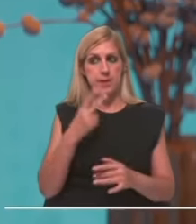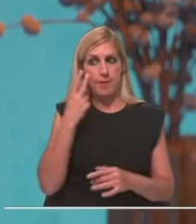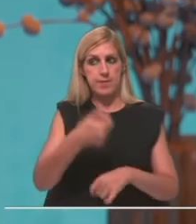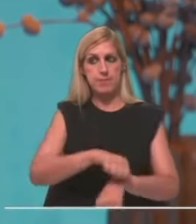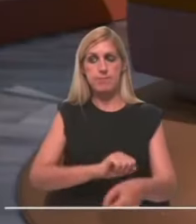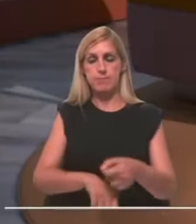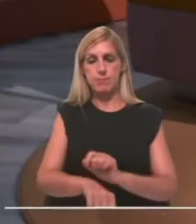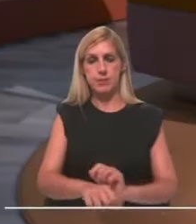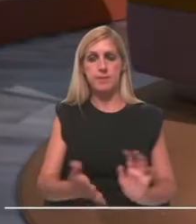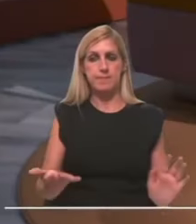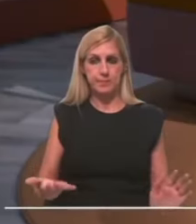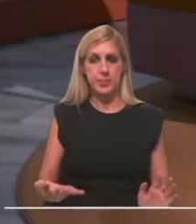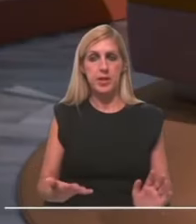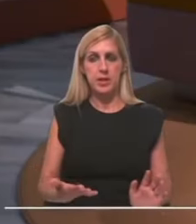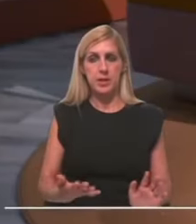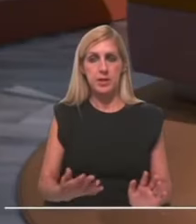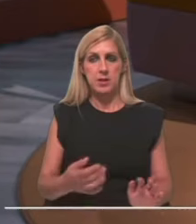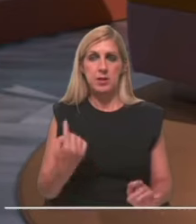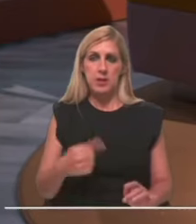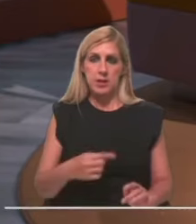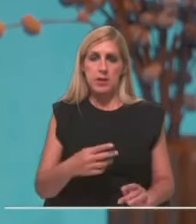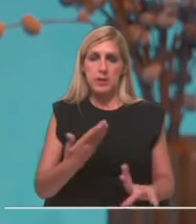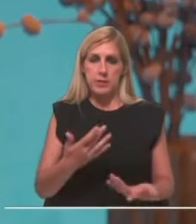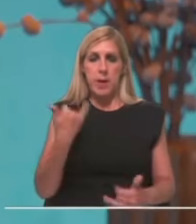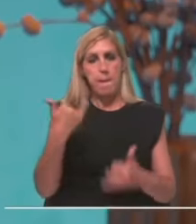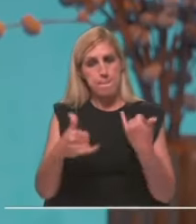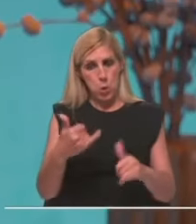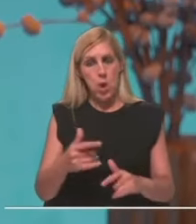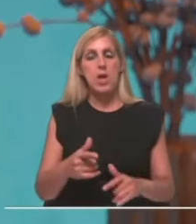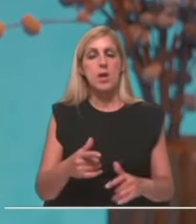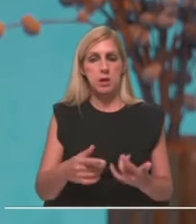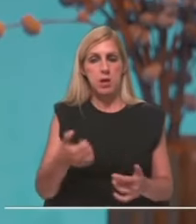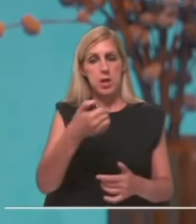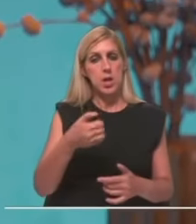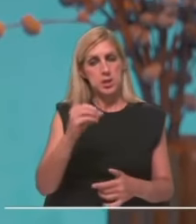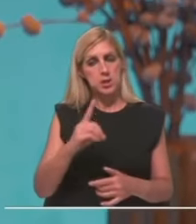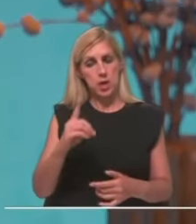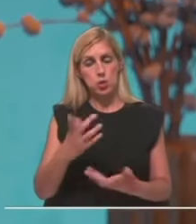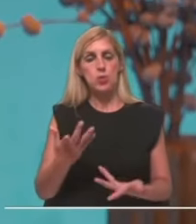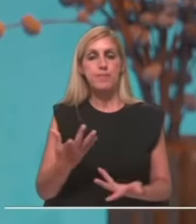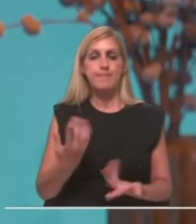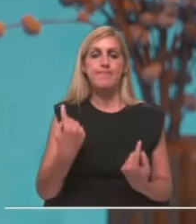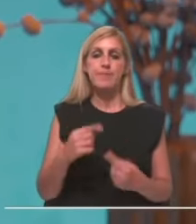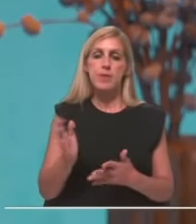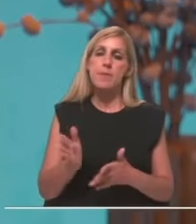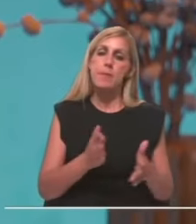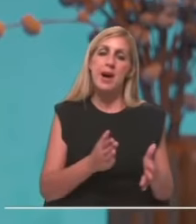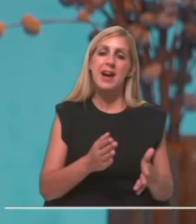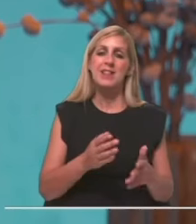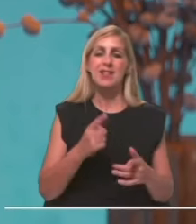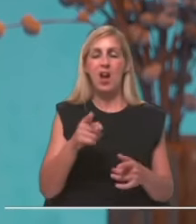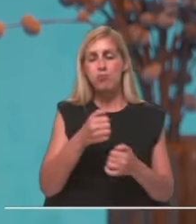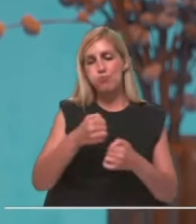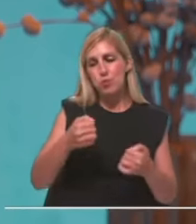vida. Houve um bocadinho de tudo. Ou seja, na parte do bullying, principalmente no meu 5º e 6º ano, houve aquela parte do